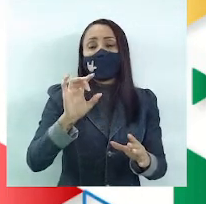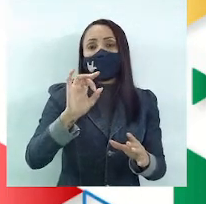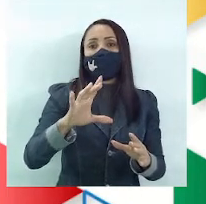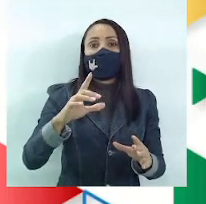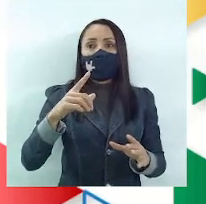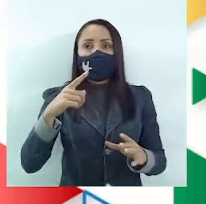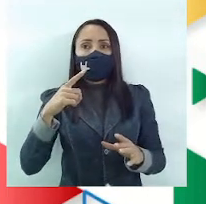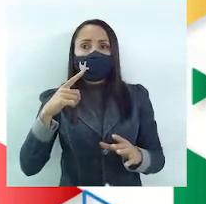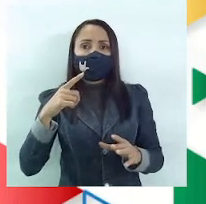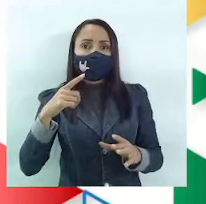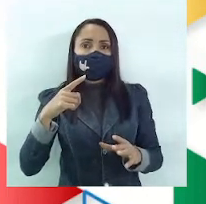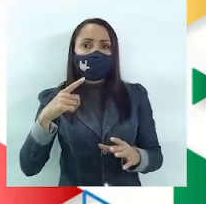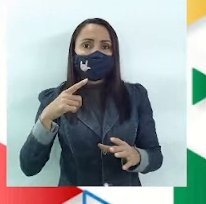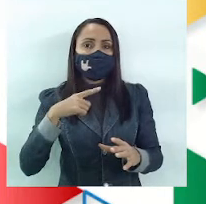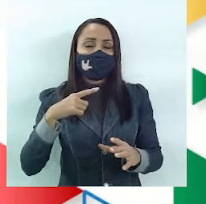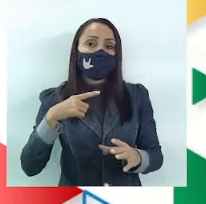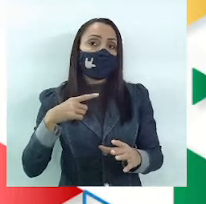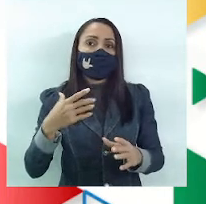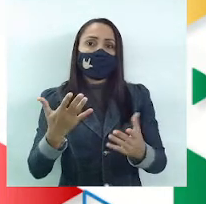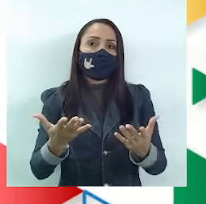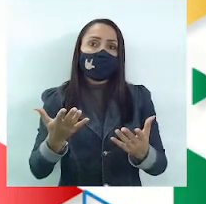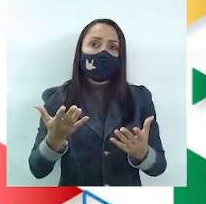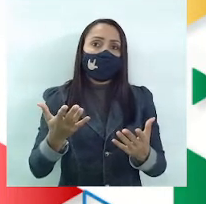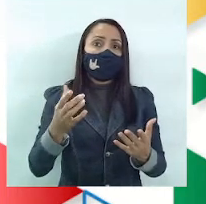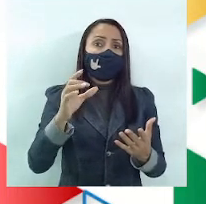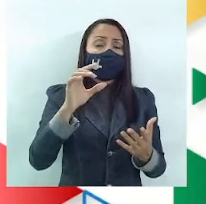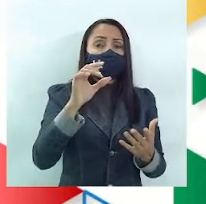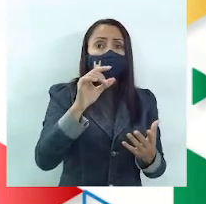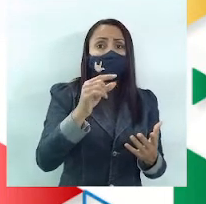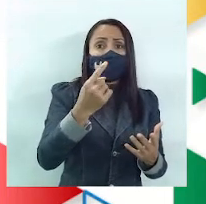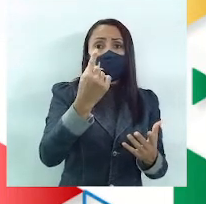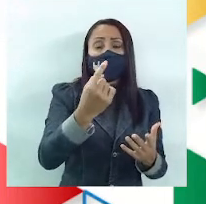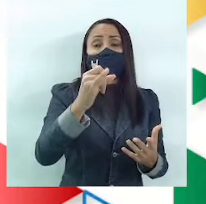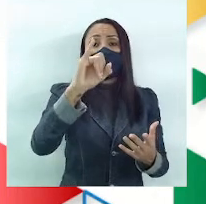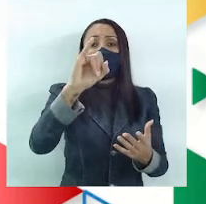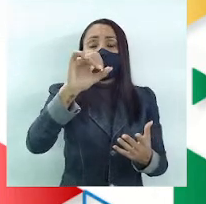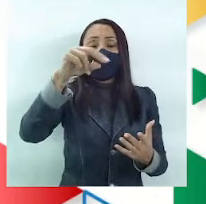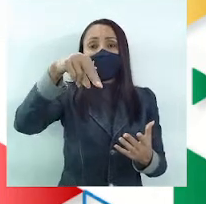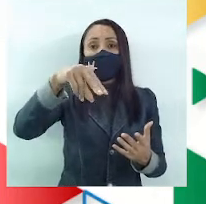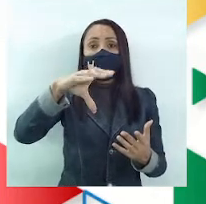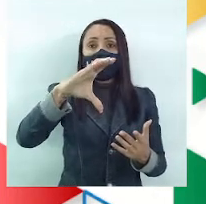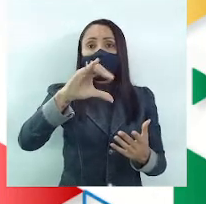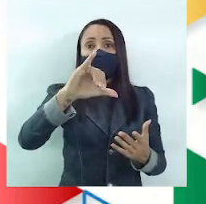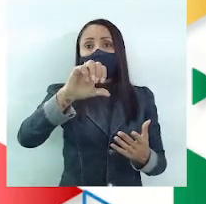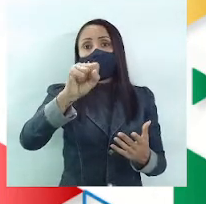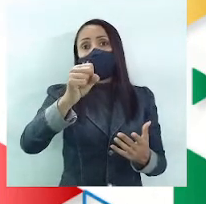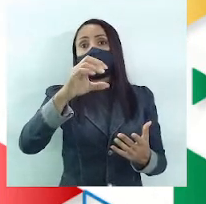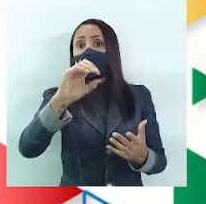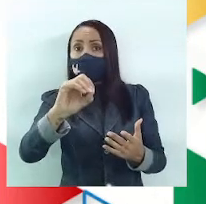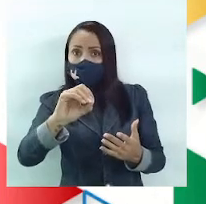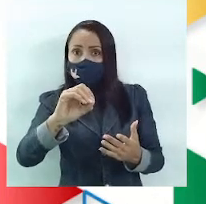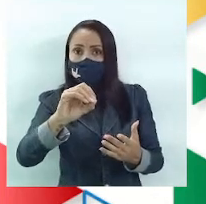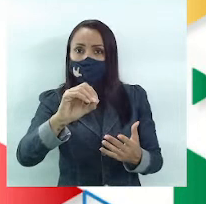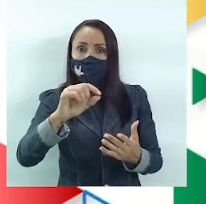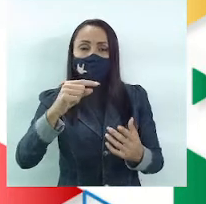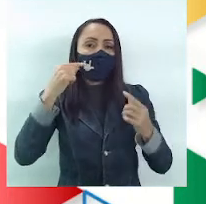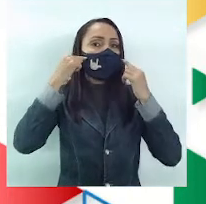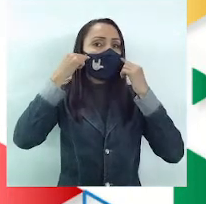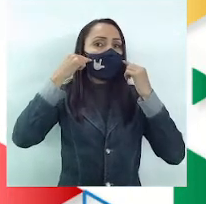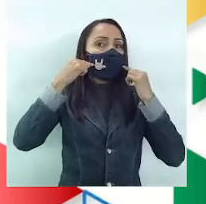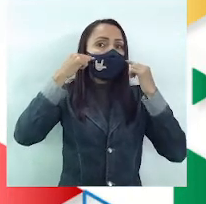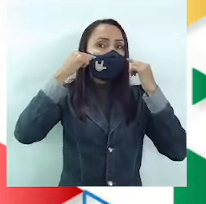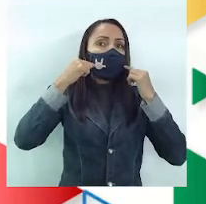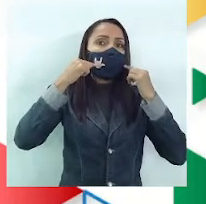então produz, encontra-se apenas um dente ciso nos pacientes. Às vezes não, em alguns números de